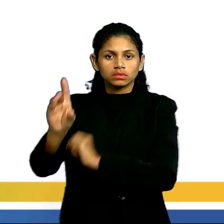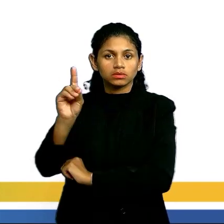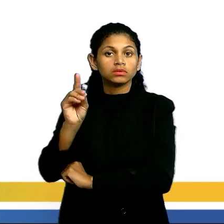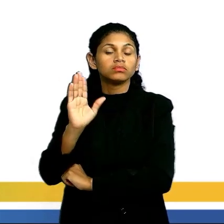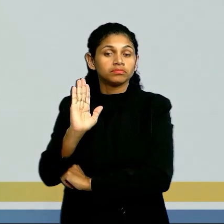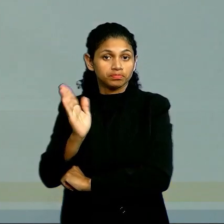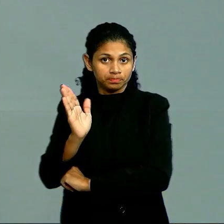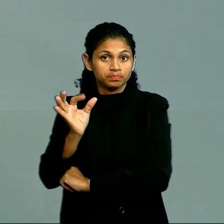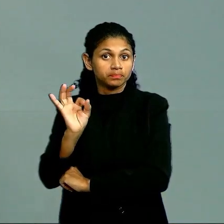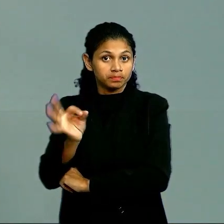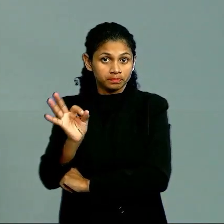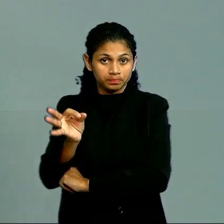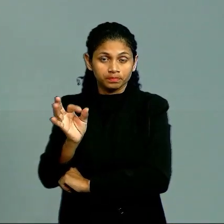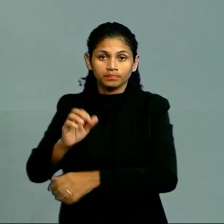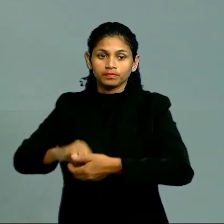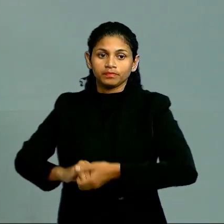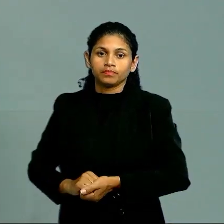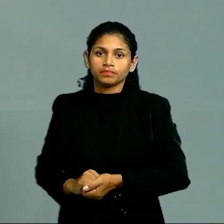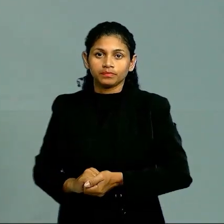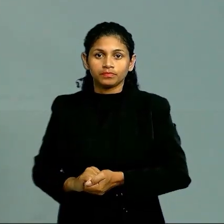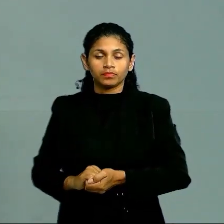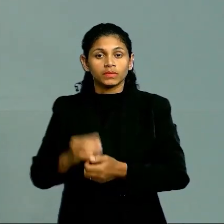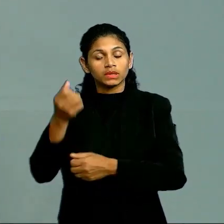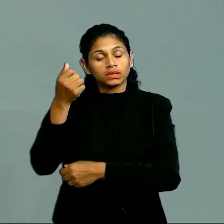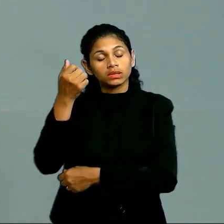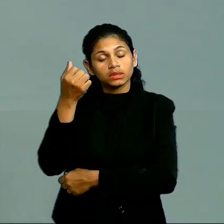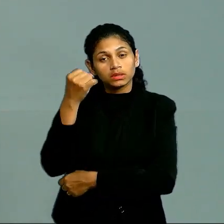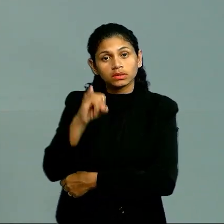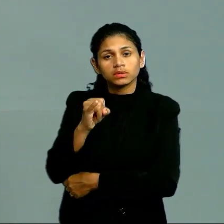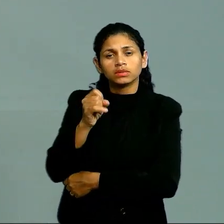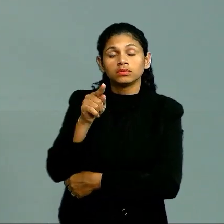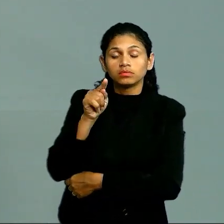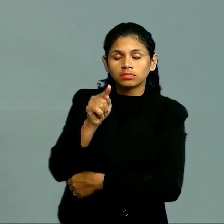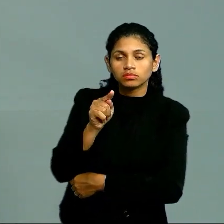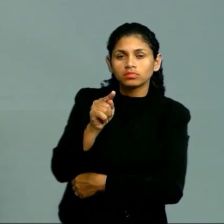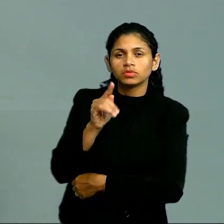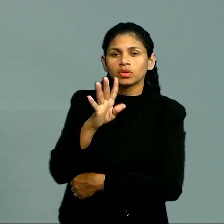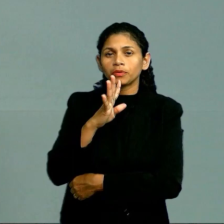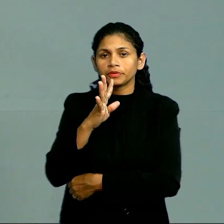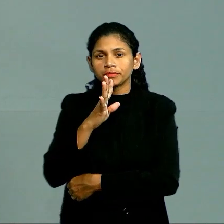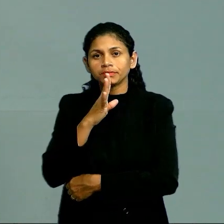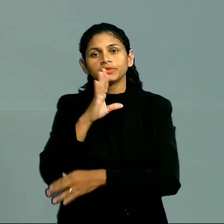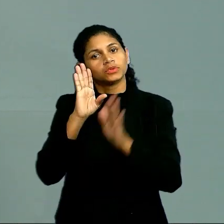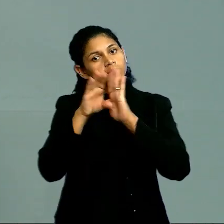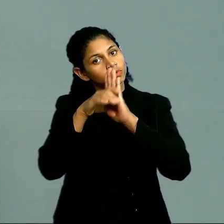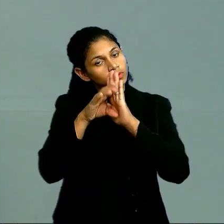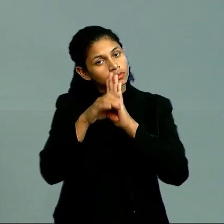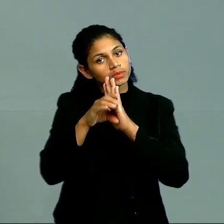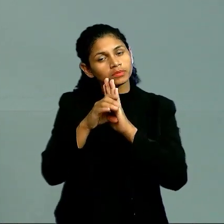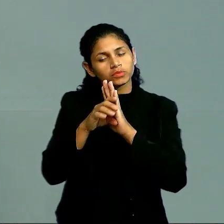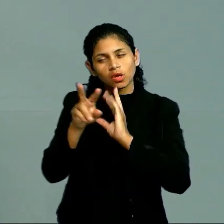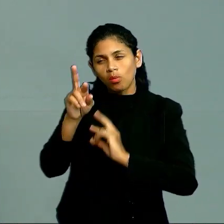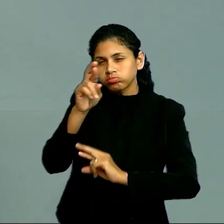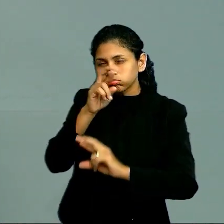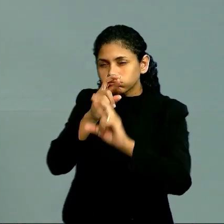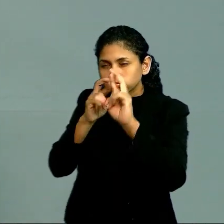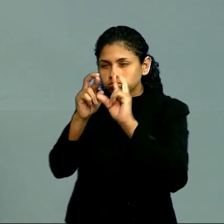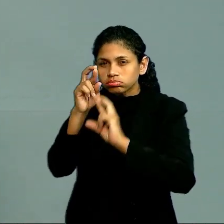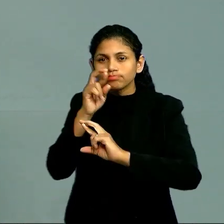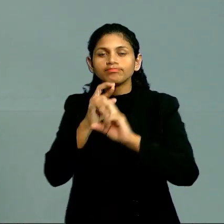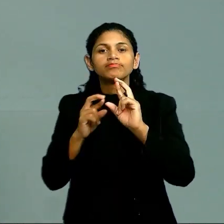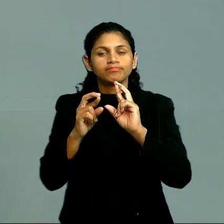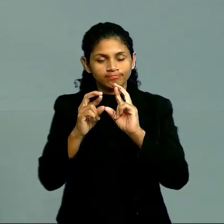Então, pessoal, as questões, se vocês conhecerem os conceitos, saberem analisar, você mata a questão de primeira, tá